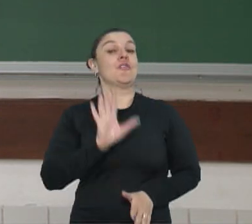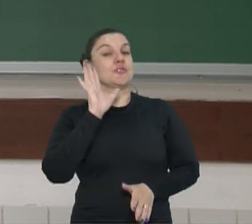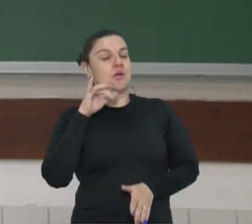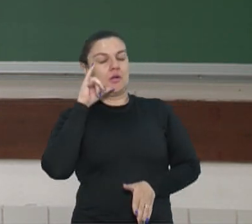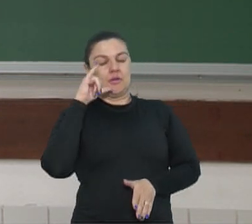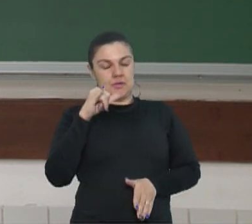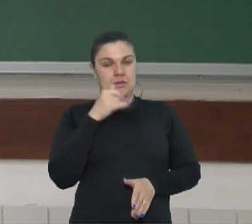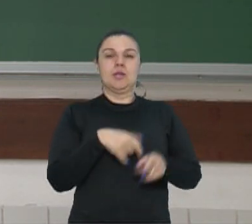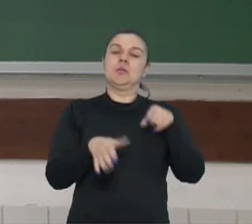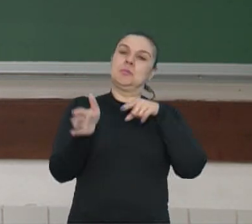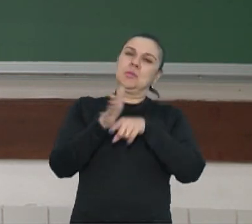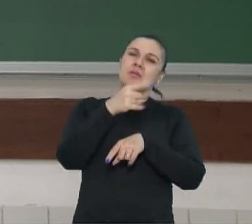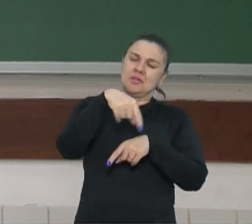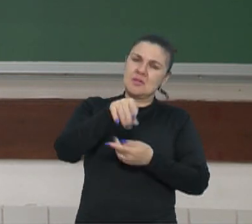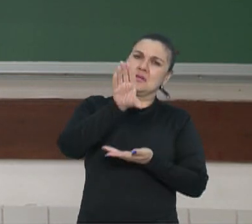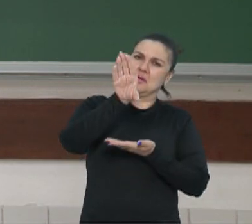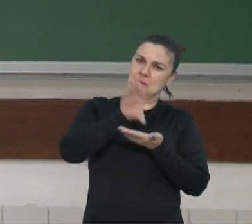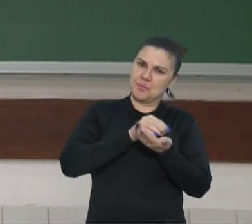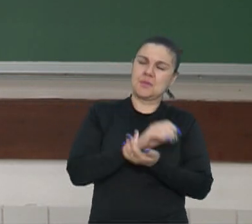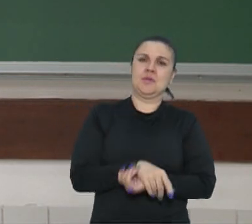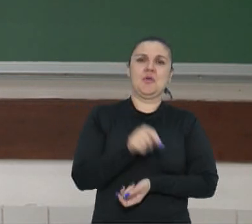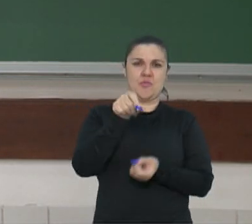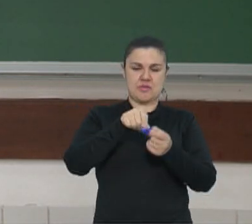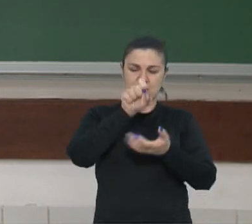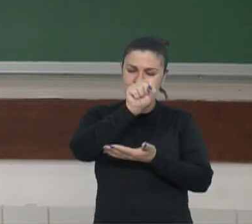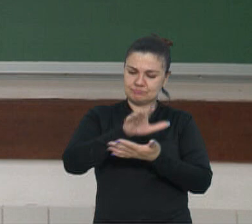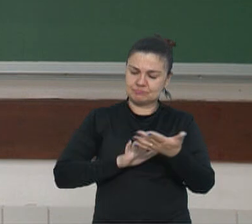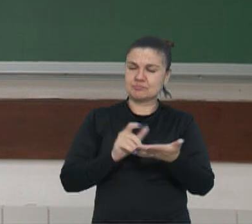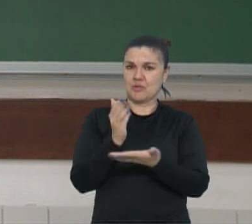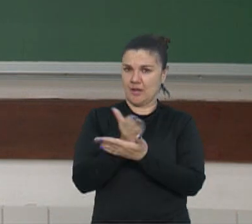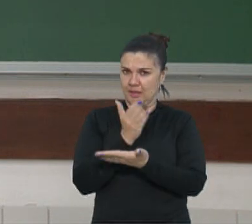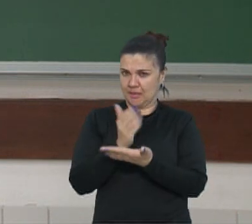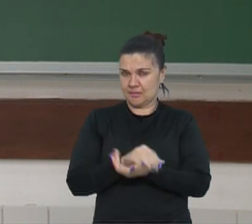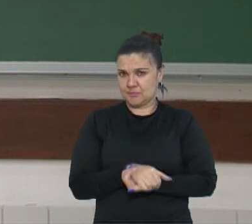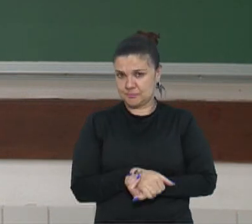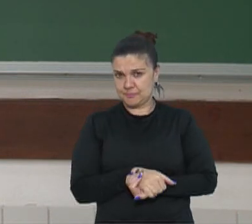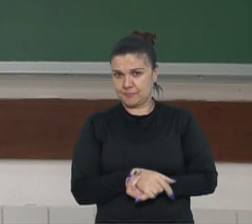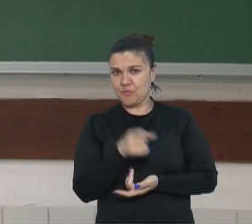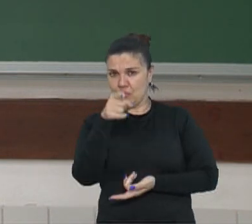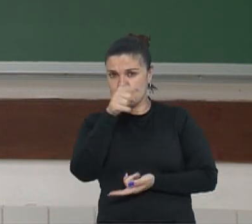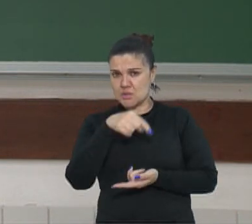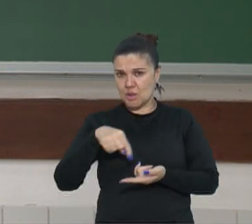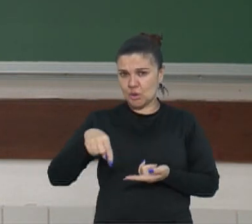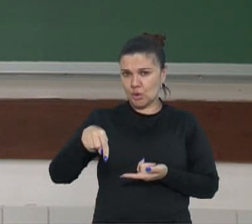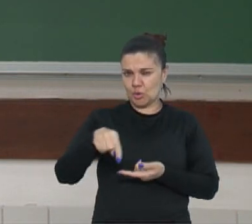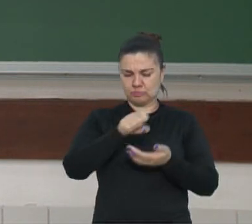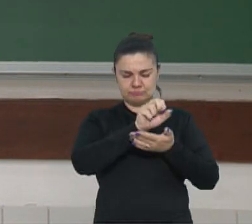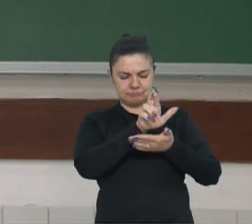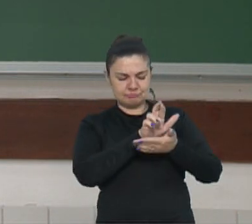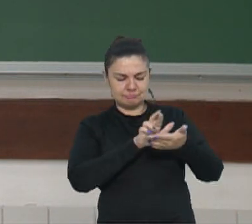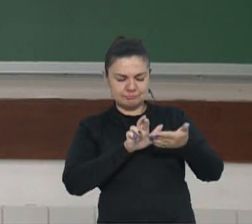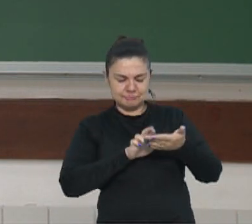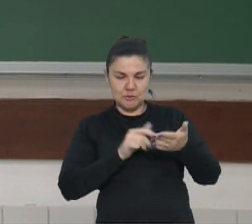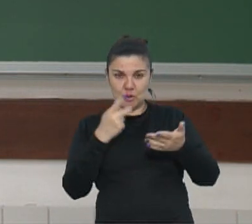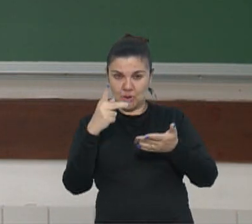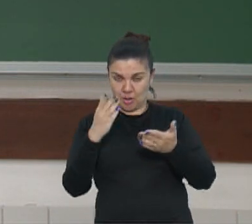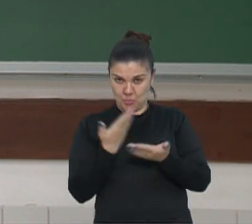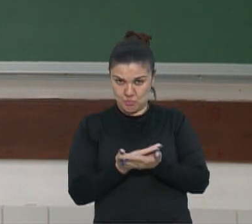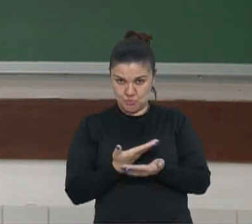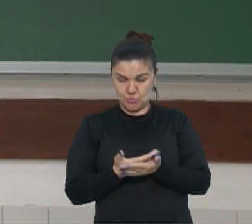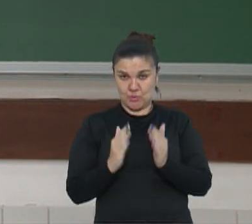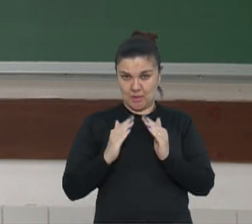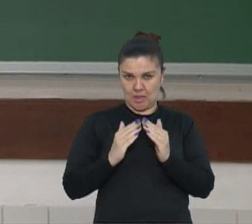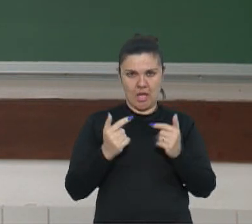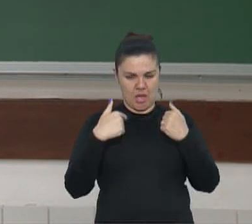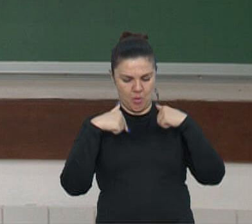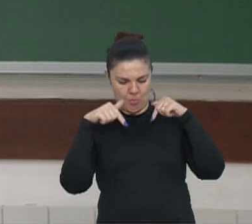estão anotando? Você está fazendo registro no seu caderno? Você está mantendo todo um relato do seu estudo remoto? Eu